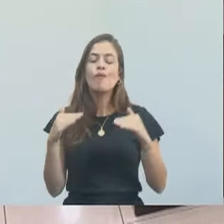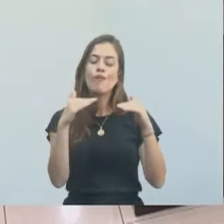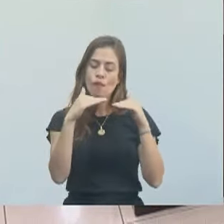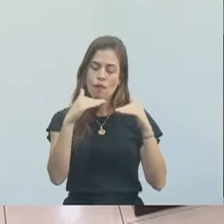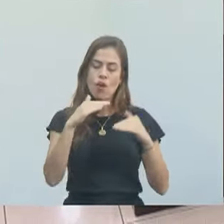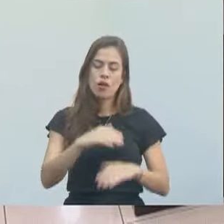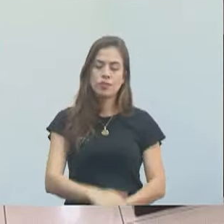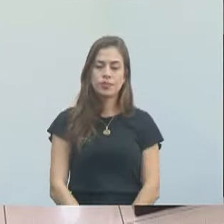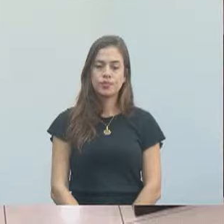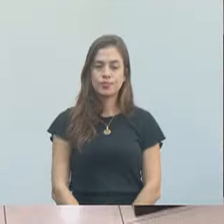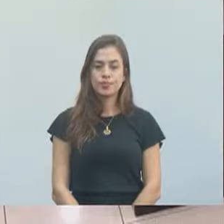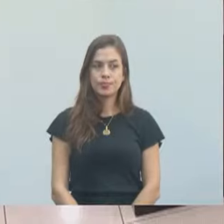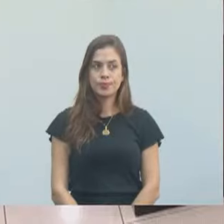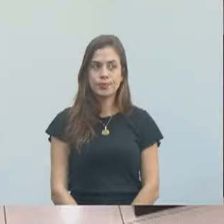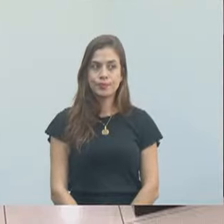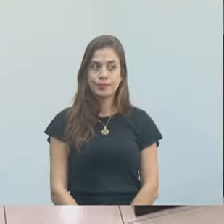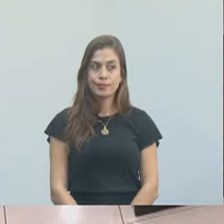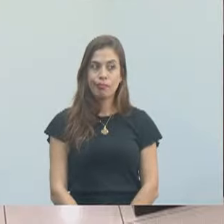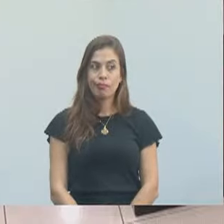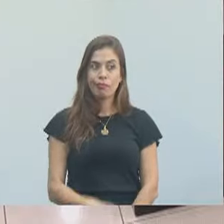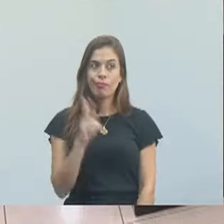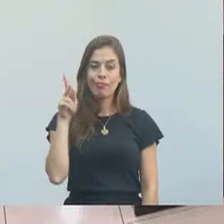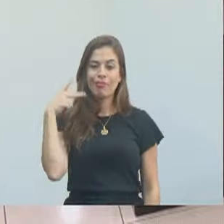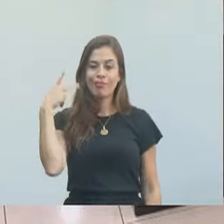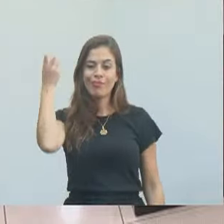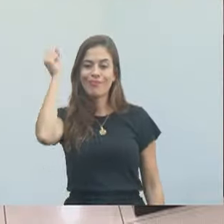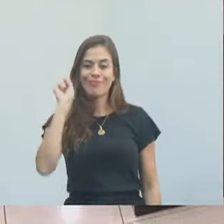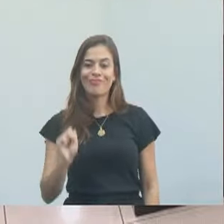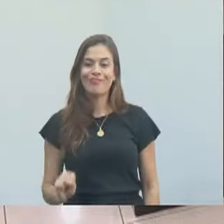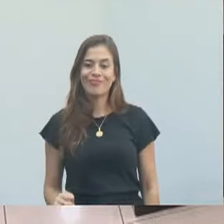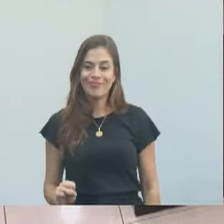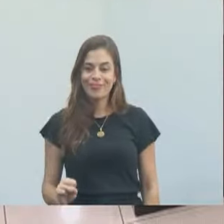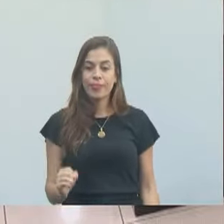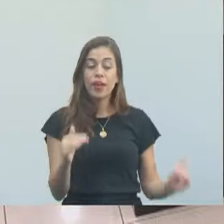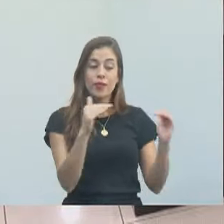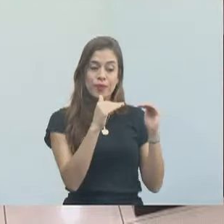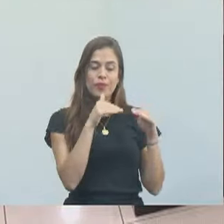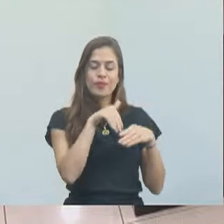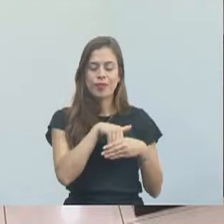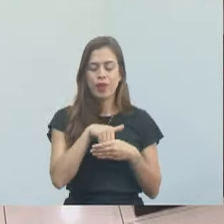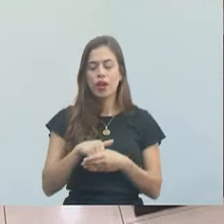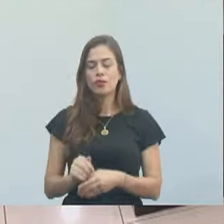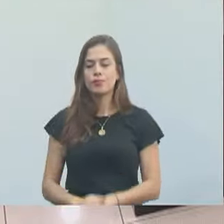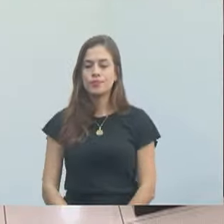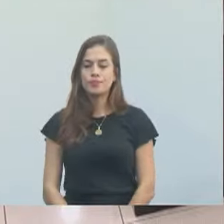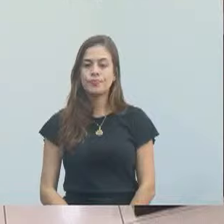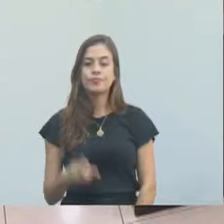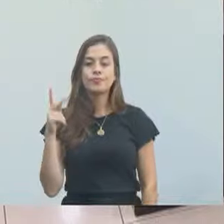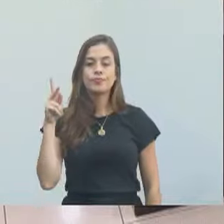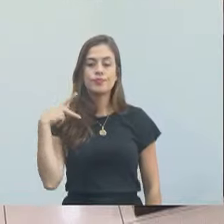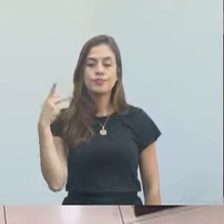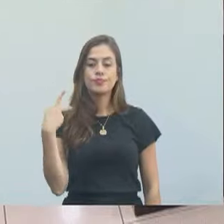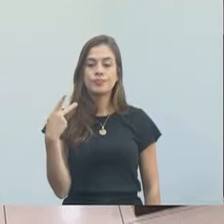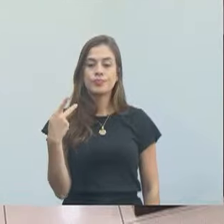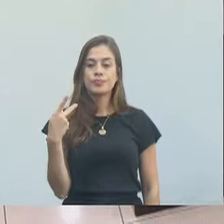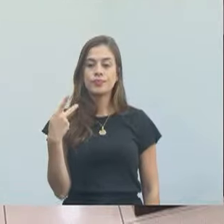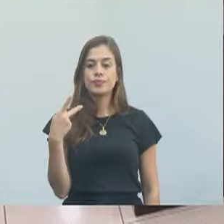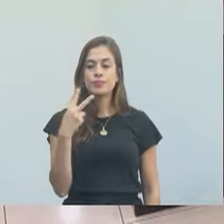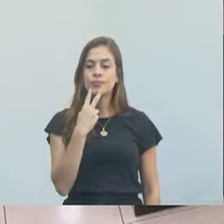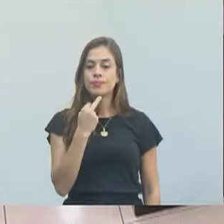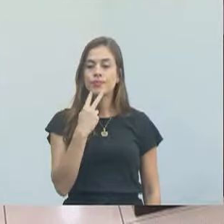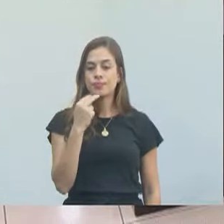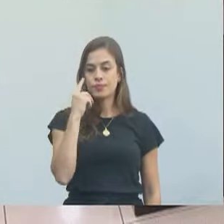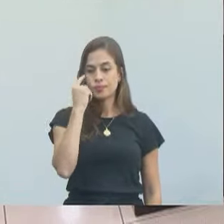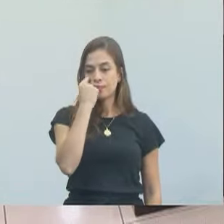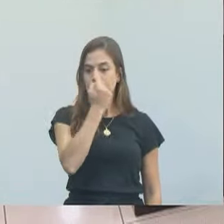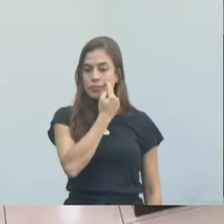favorável. Como vota a vereadora Sônia Patas da Amizade? Favorável. Como vota o vereador Valmir do Parque